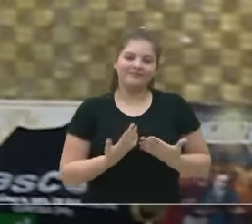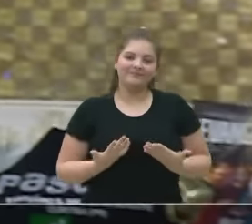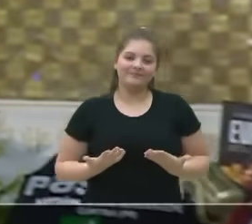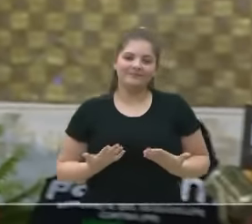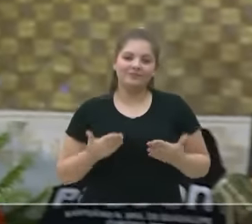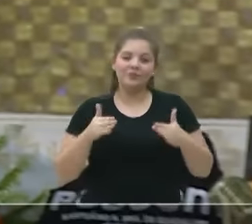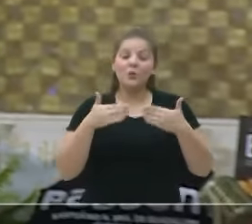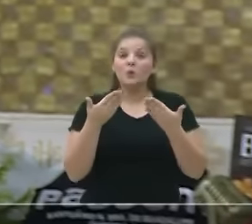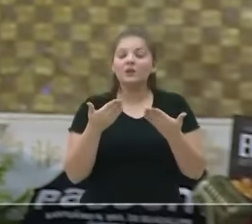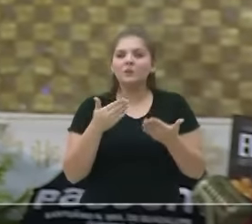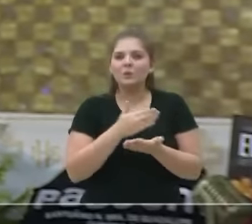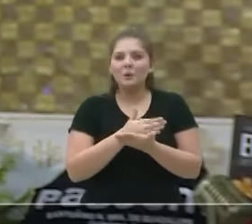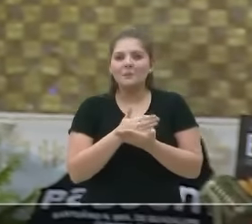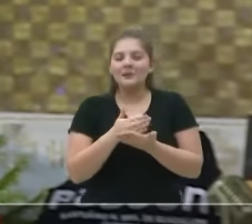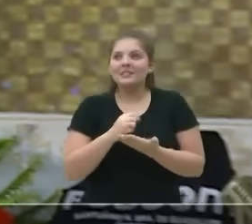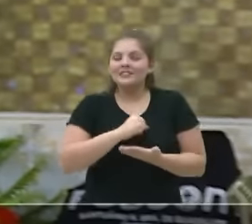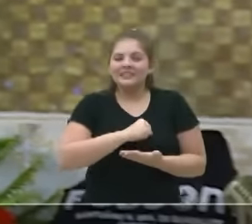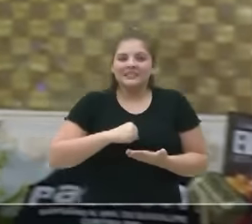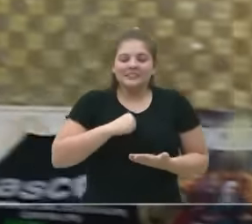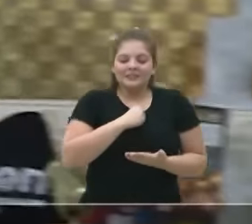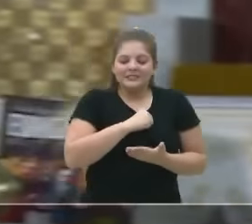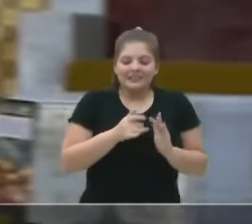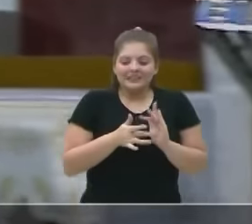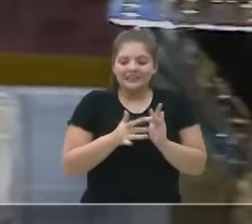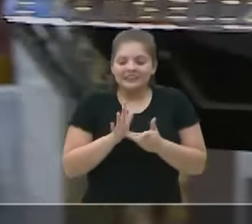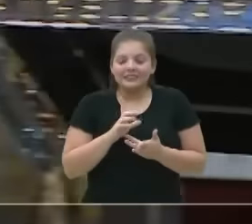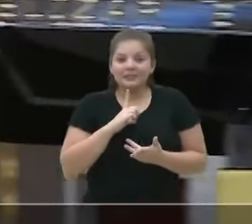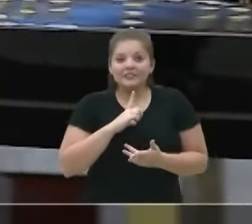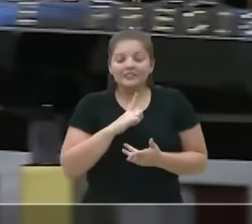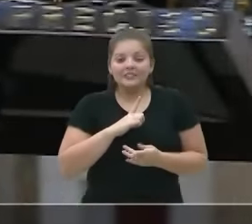Quando a gente começa a sentir saudade de Jesus,